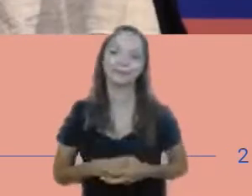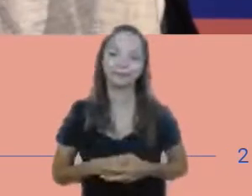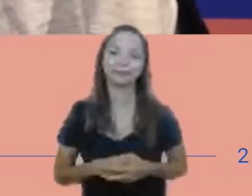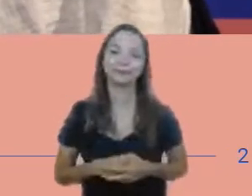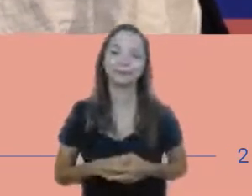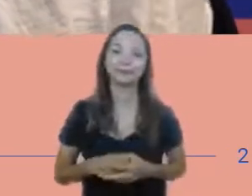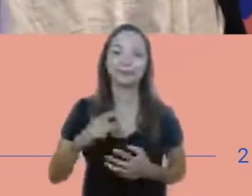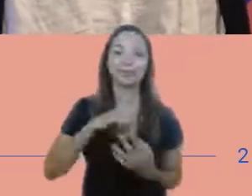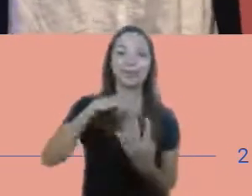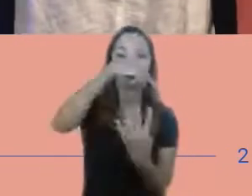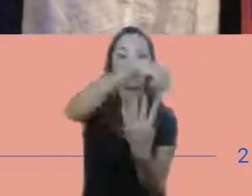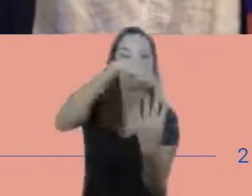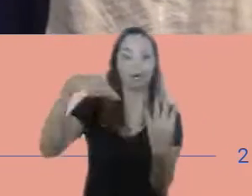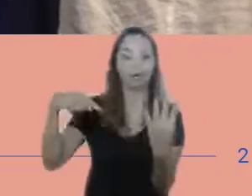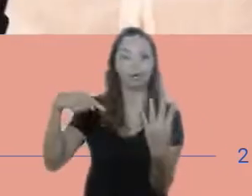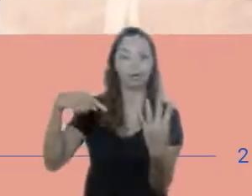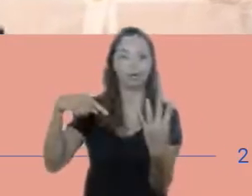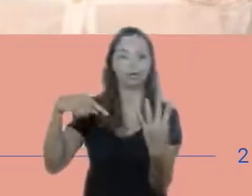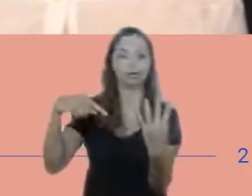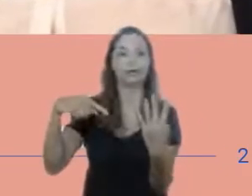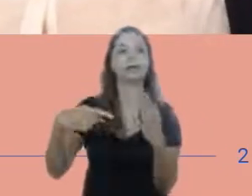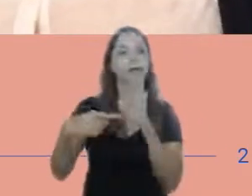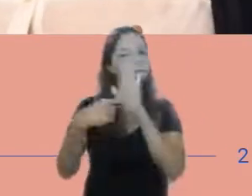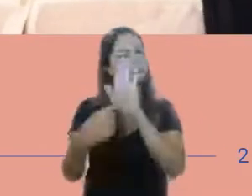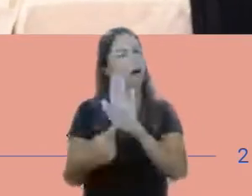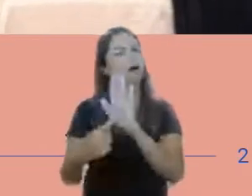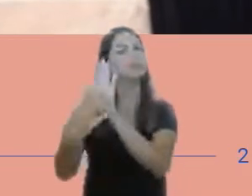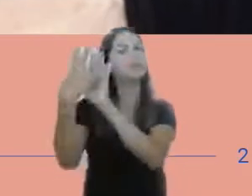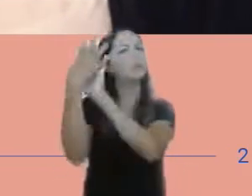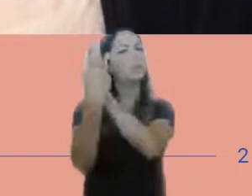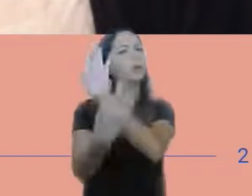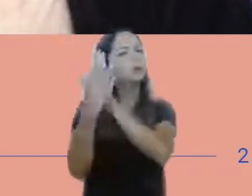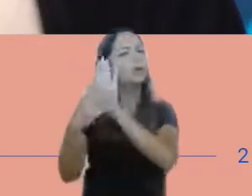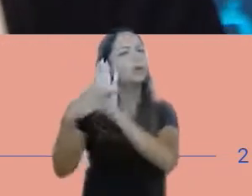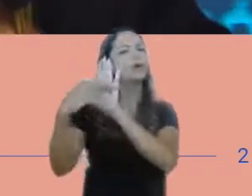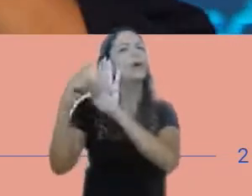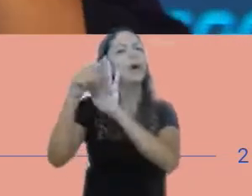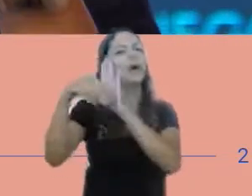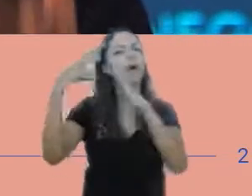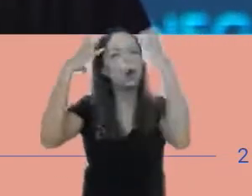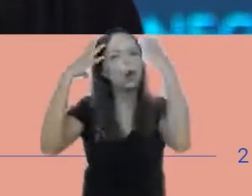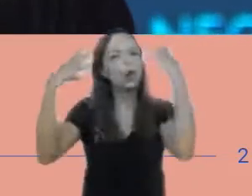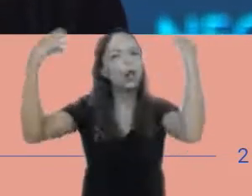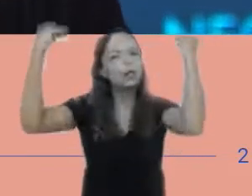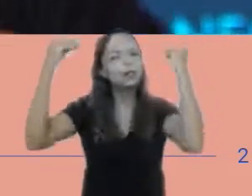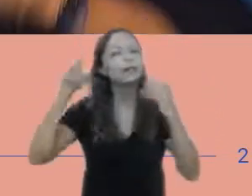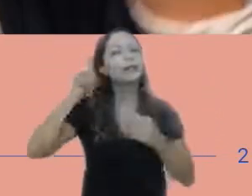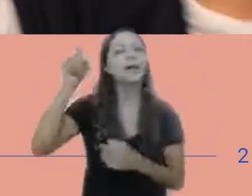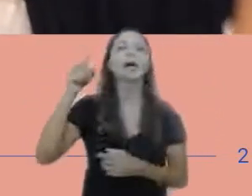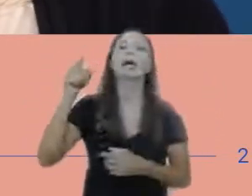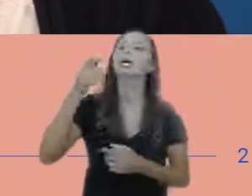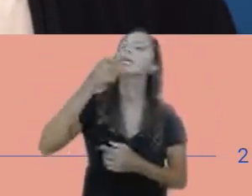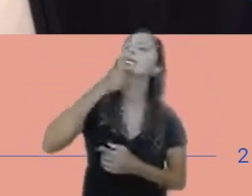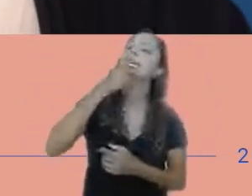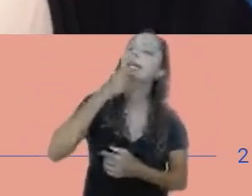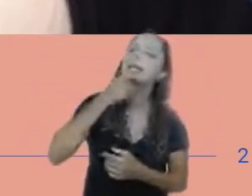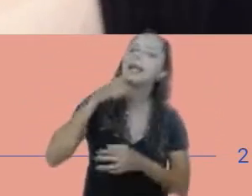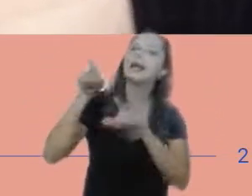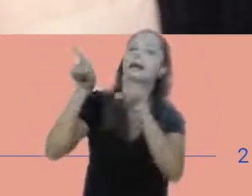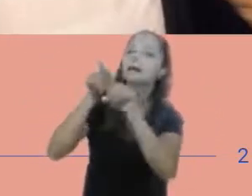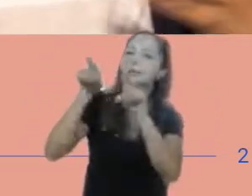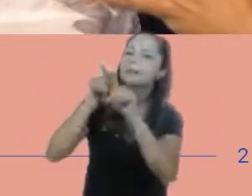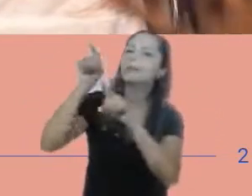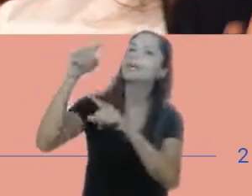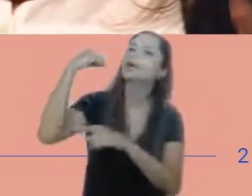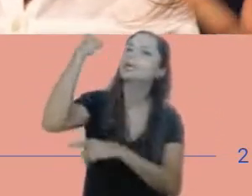aí com o modelo Holandês pesquisando a experiência da Inglaterra dela marcação deixa e juntando todas